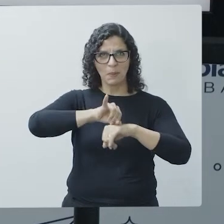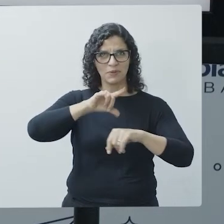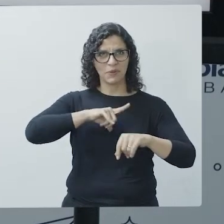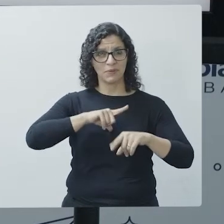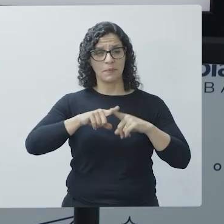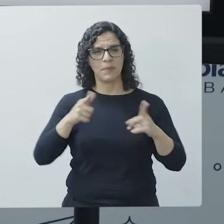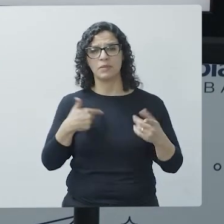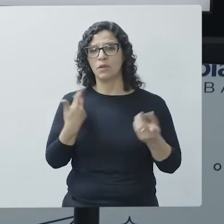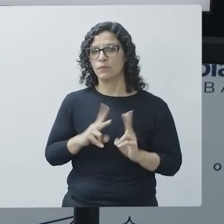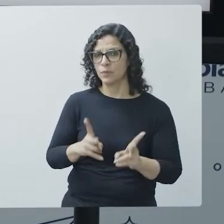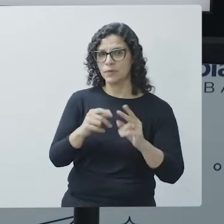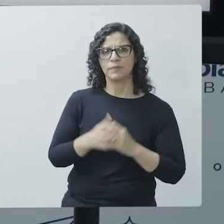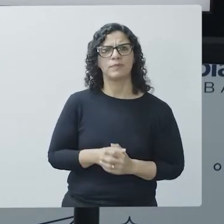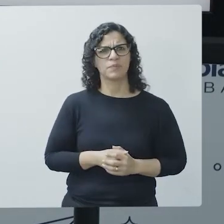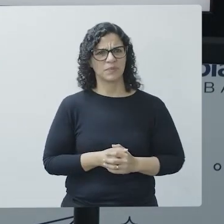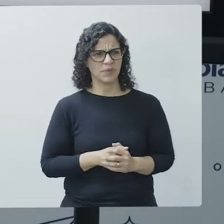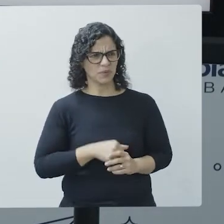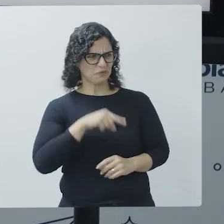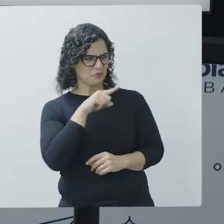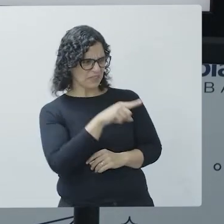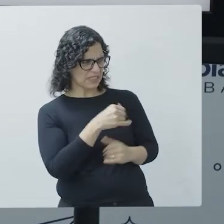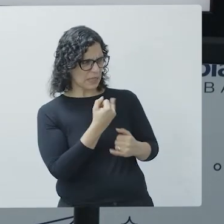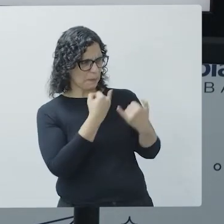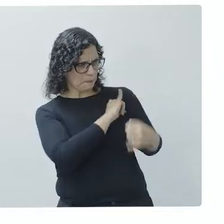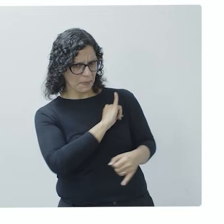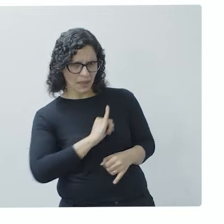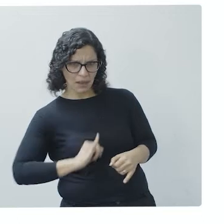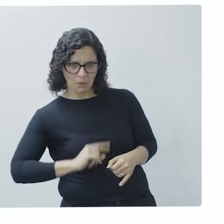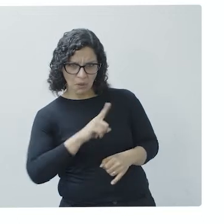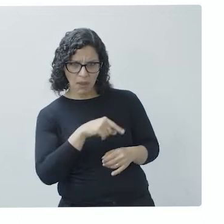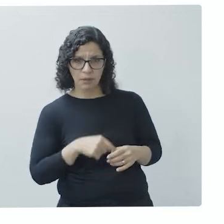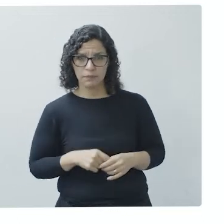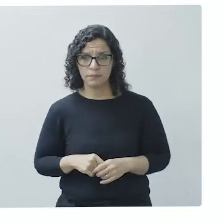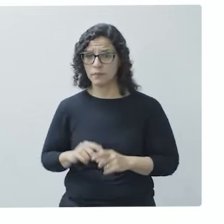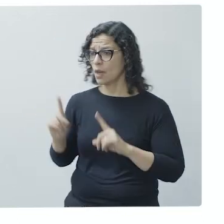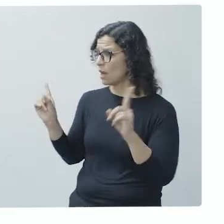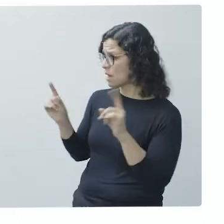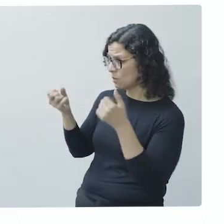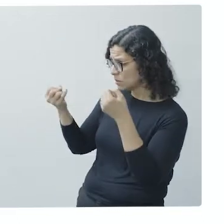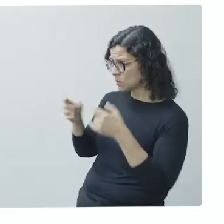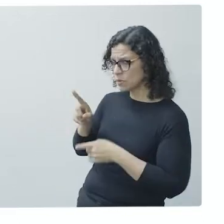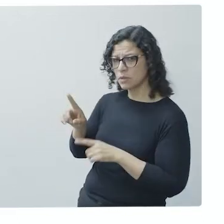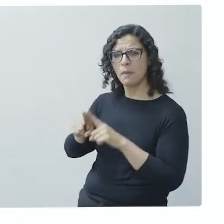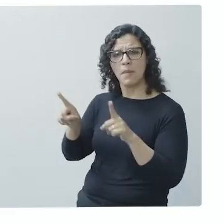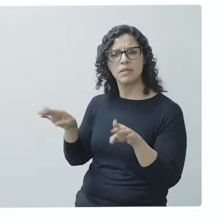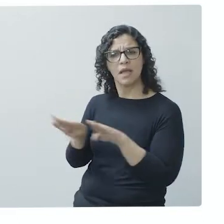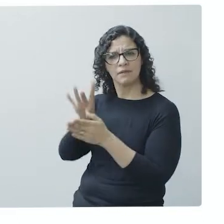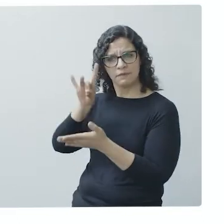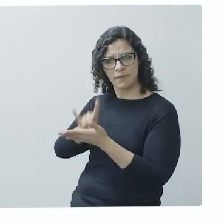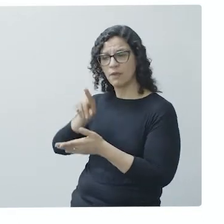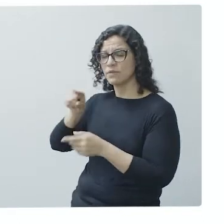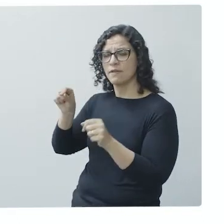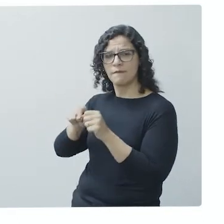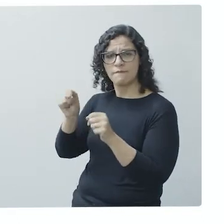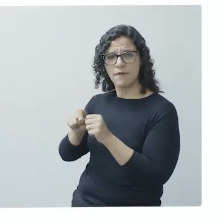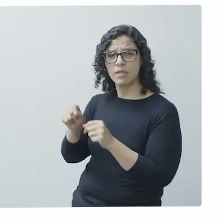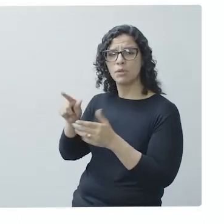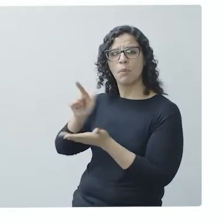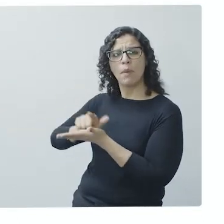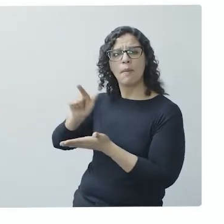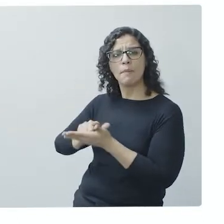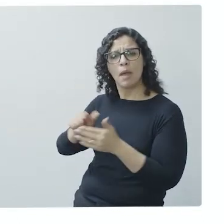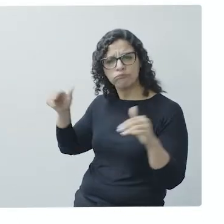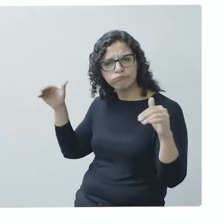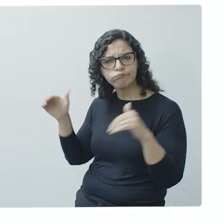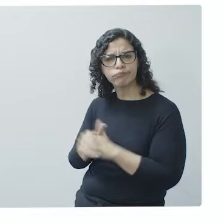vamos continuar então. Você é imperador? Não digo isso, mas a verdade é que você faz um